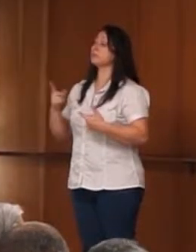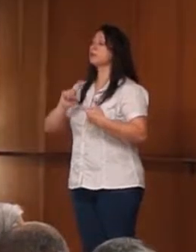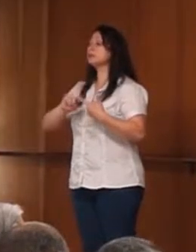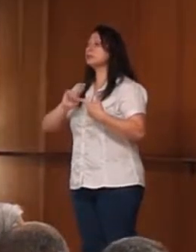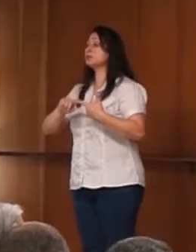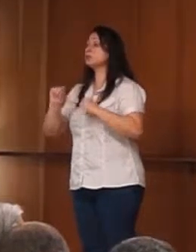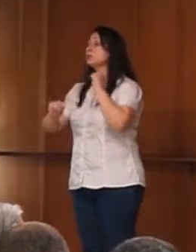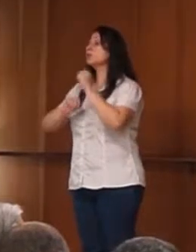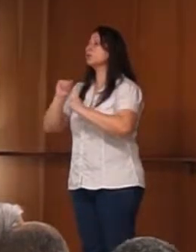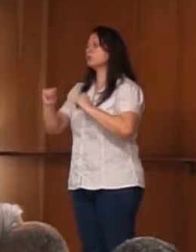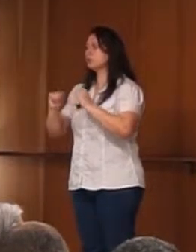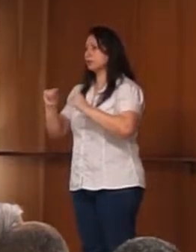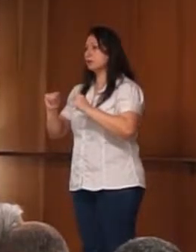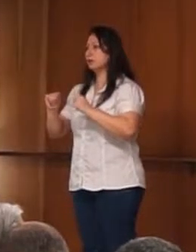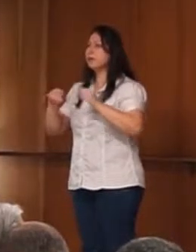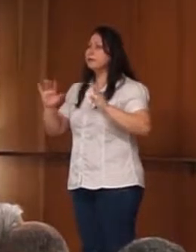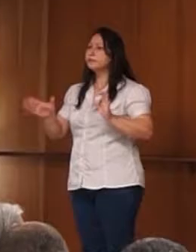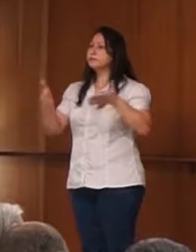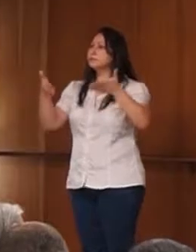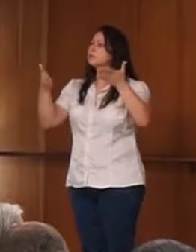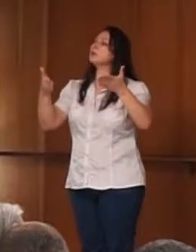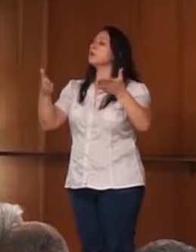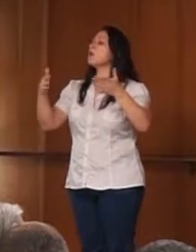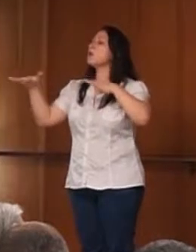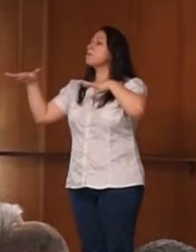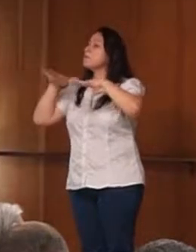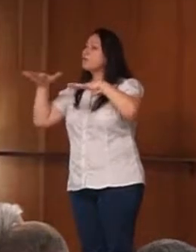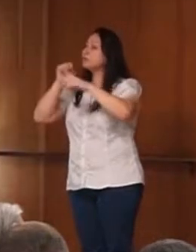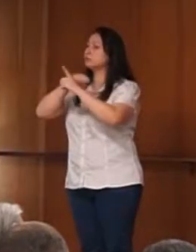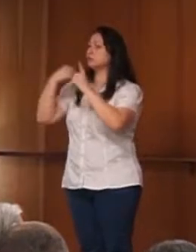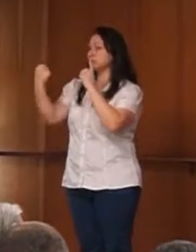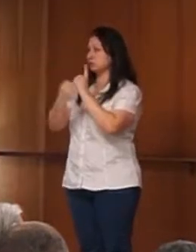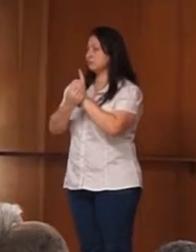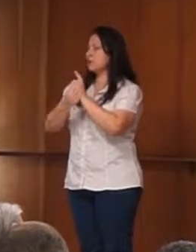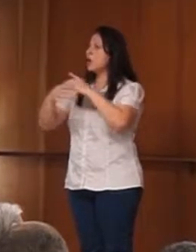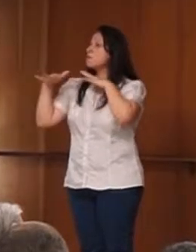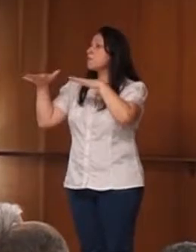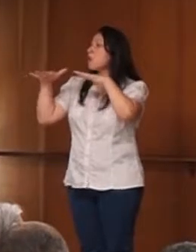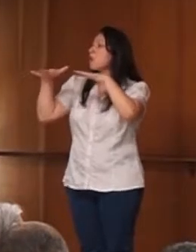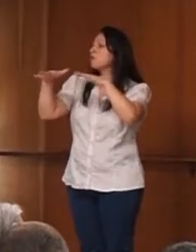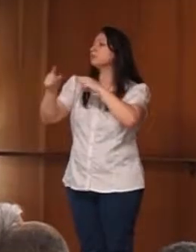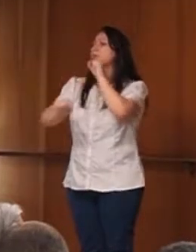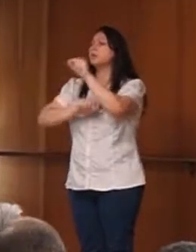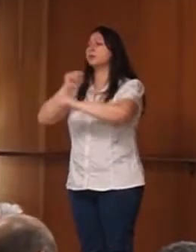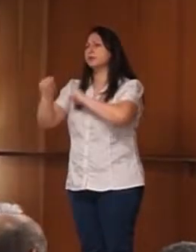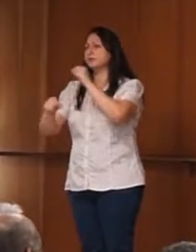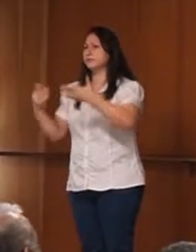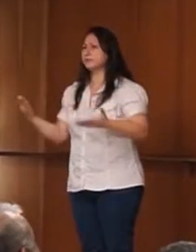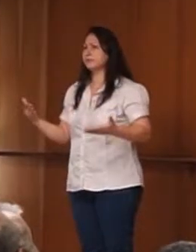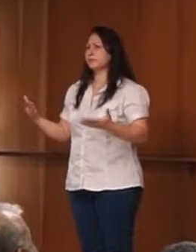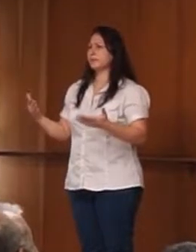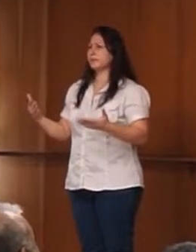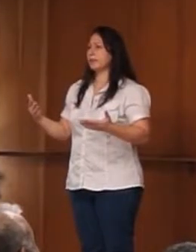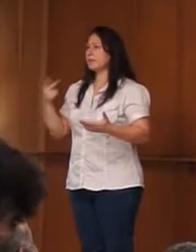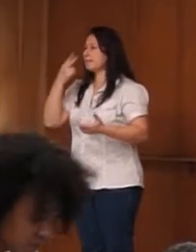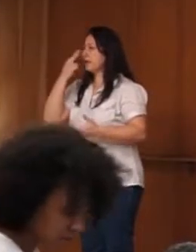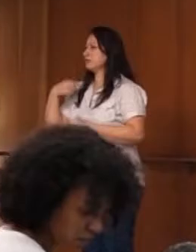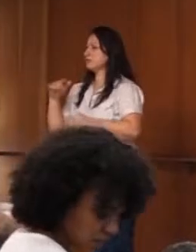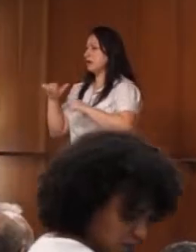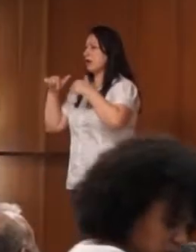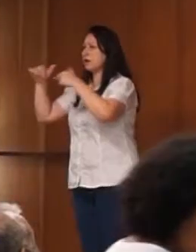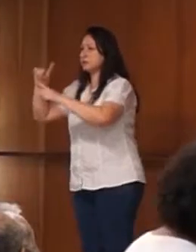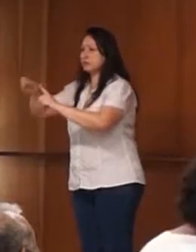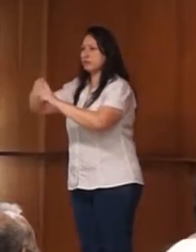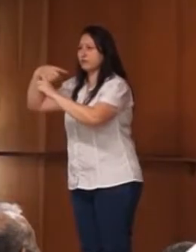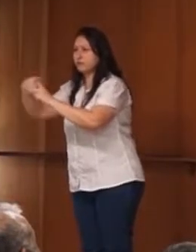aspecto, que é de exaltar o papel dos movimentos sociais. Porque, às vezes, as pessoas interpretam a ação afirmativa como alguma dádiva de